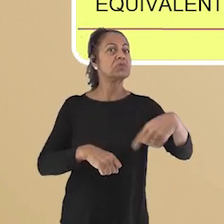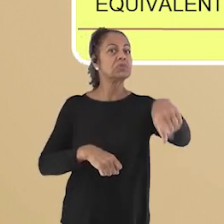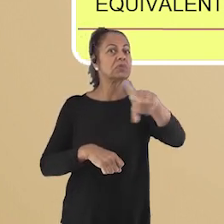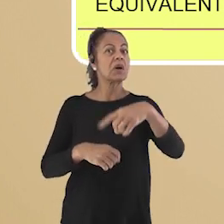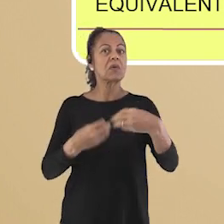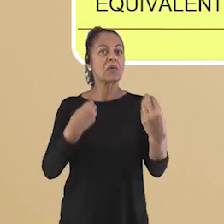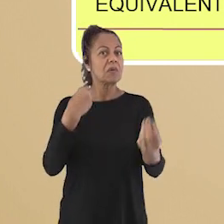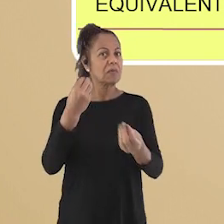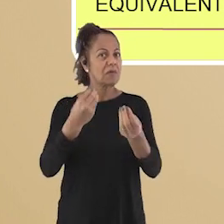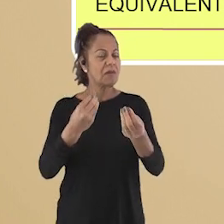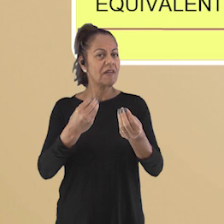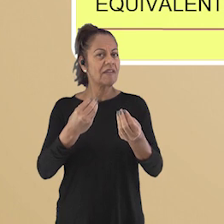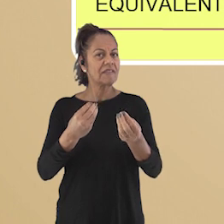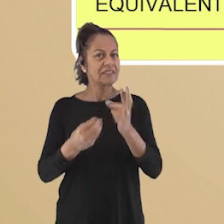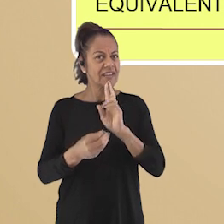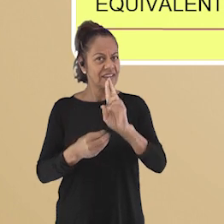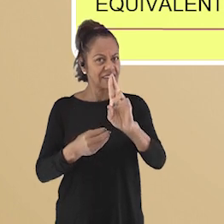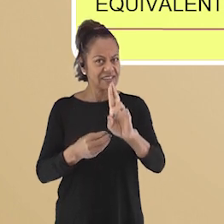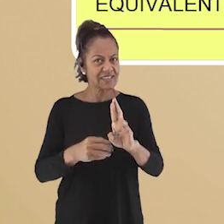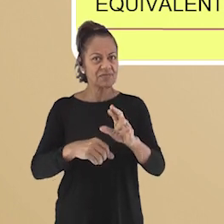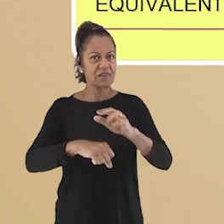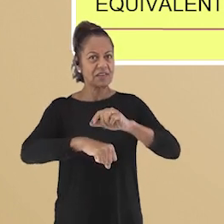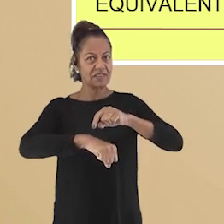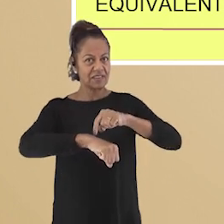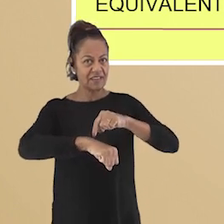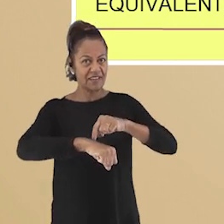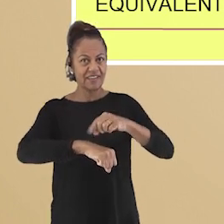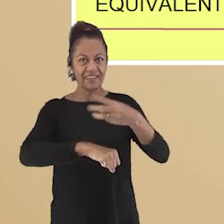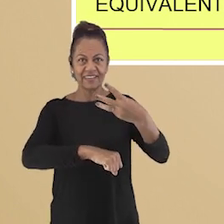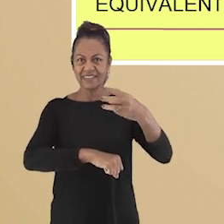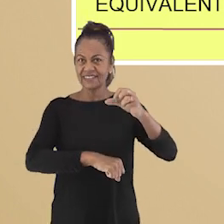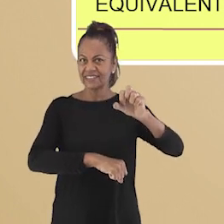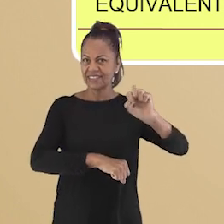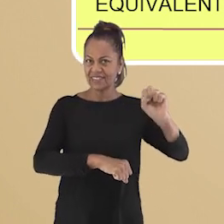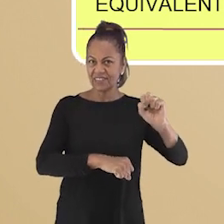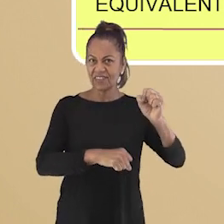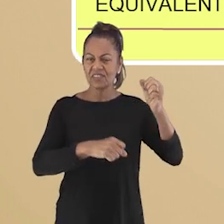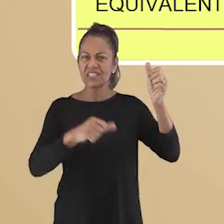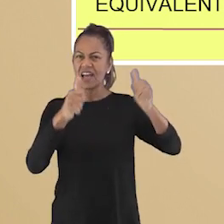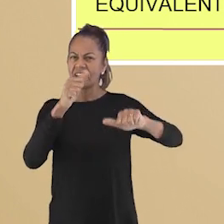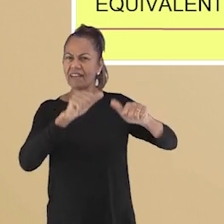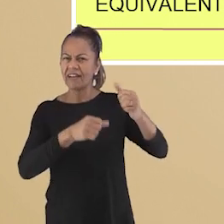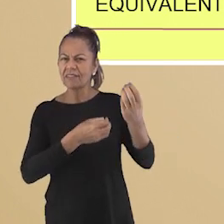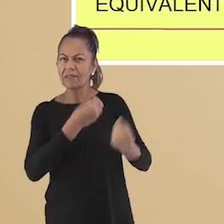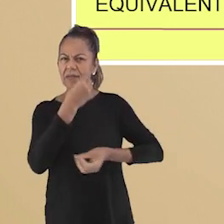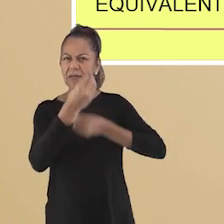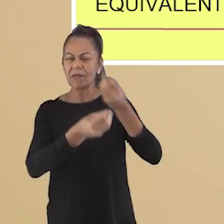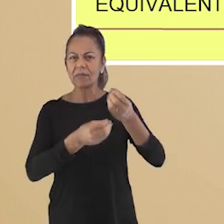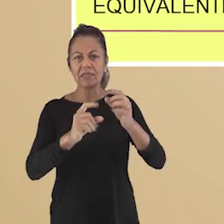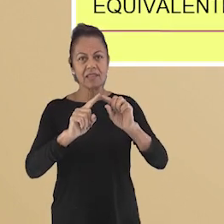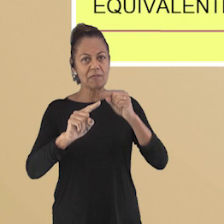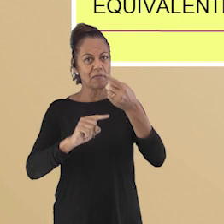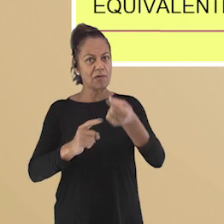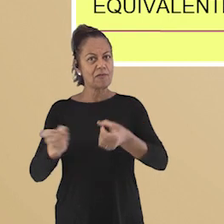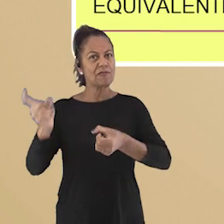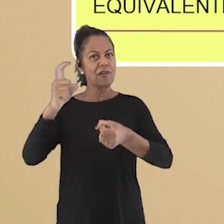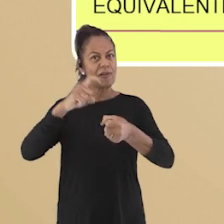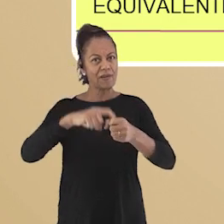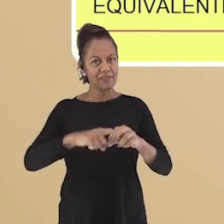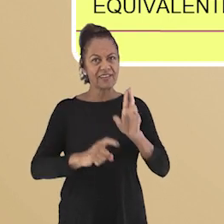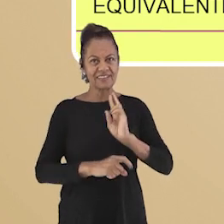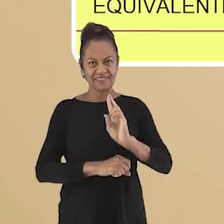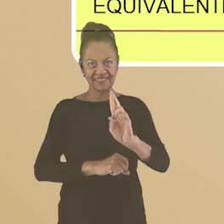com você. 30 segundos para você analisar e voltaremos já já para conferir. Valendo!